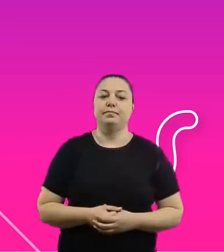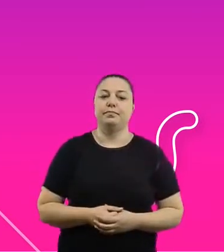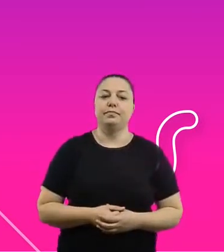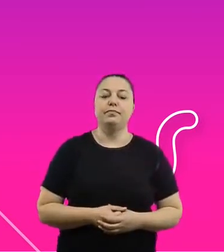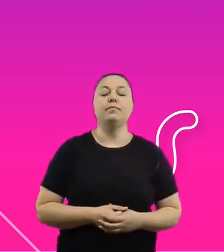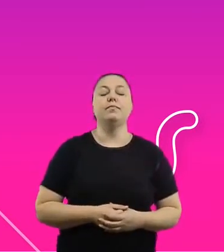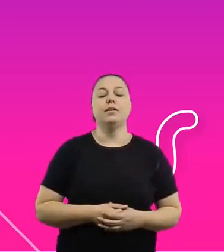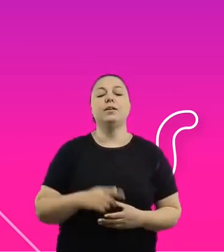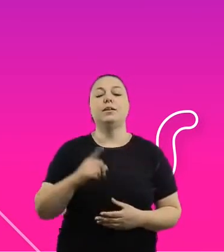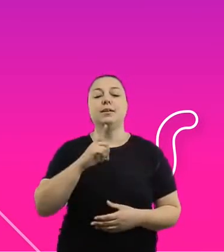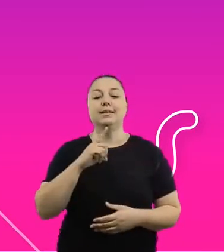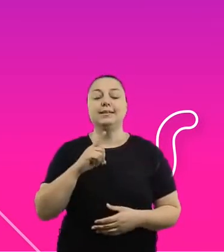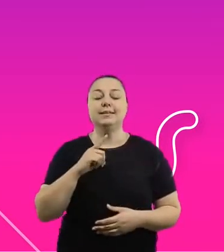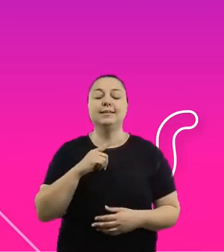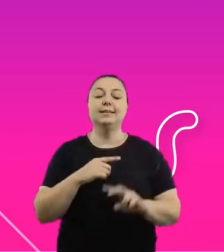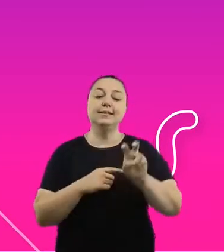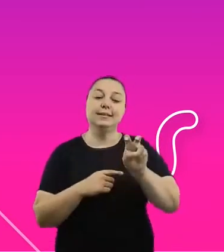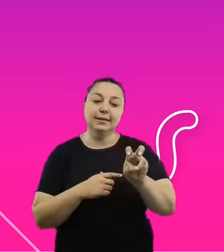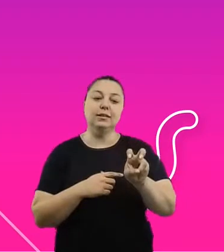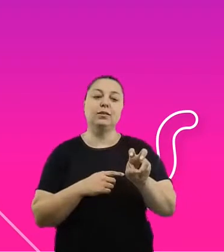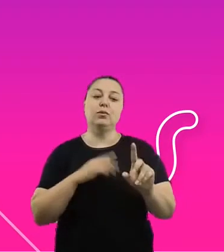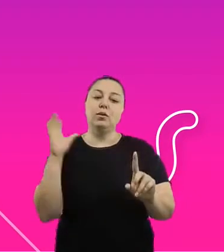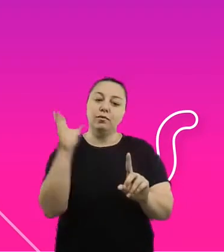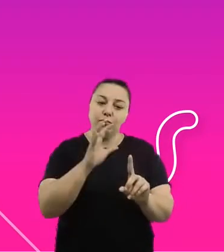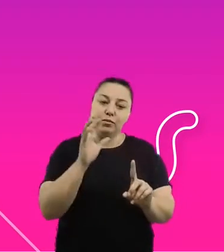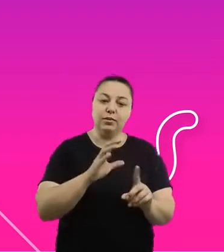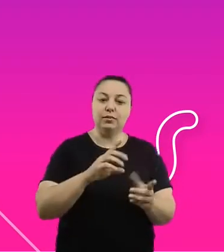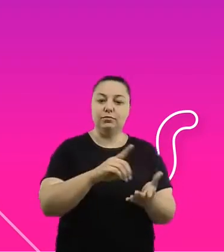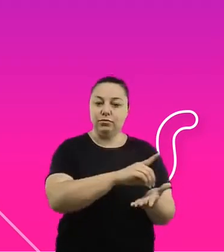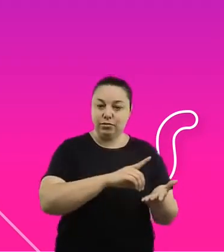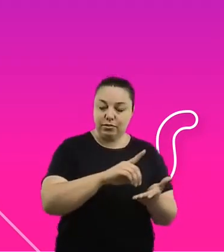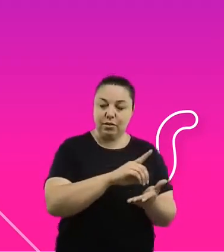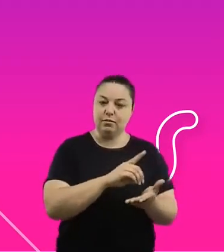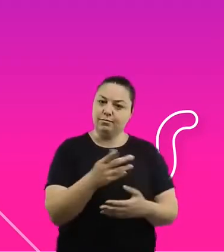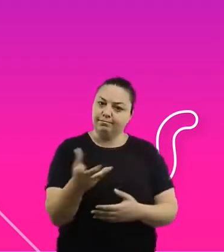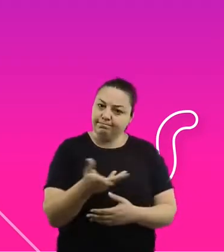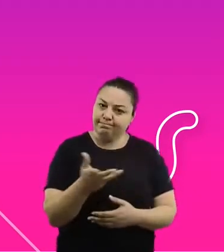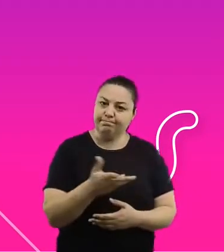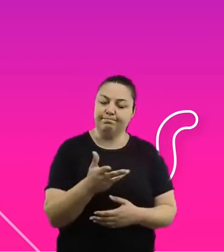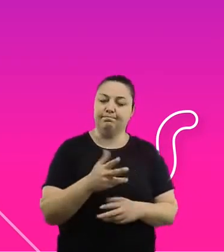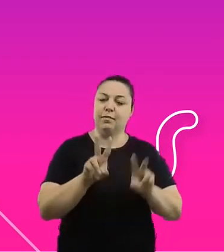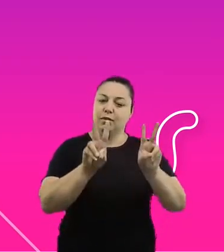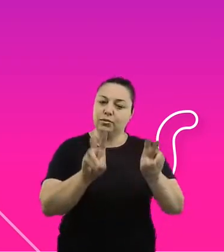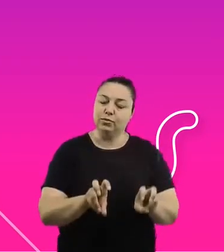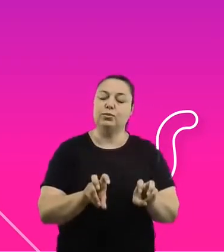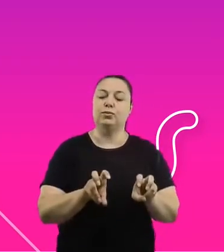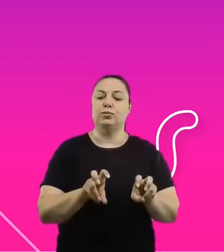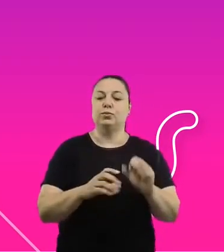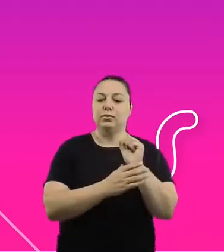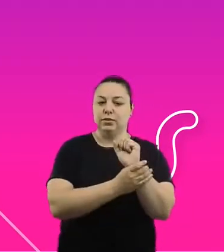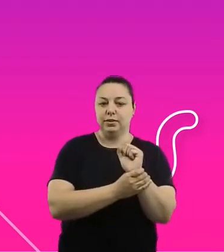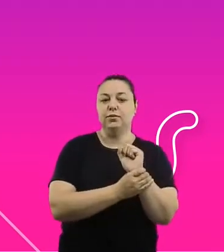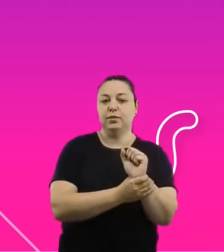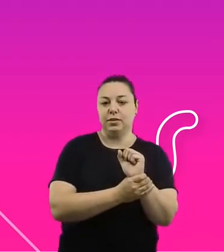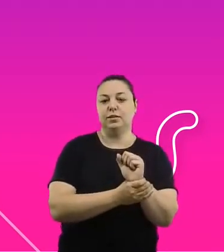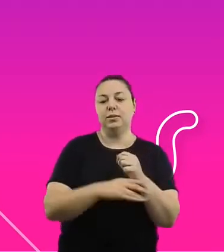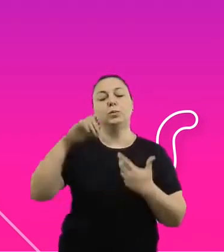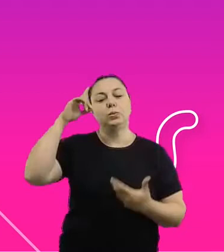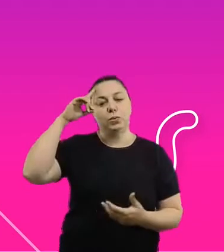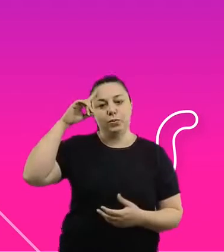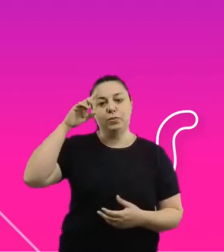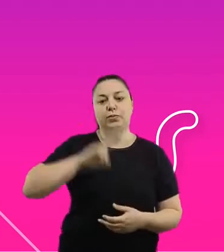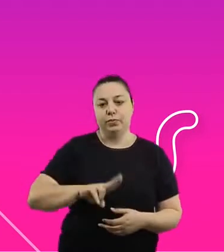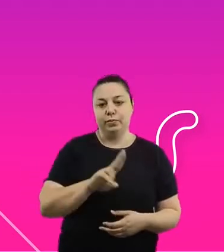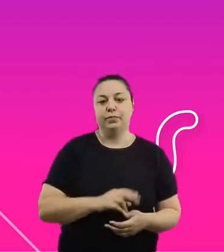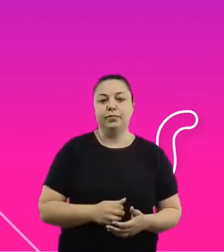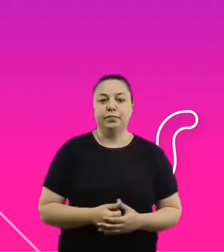estão acelerando a importância do tema segurança como algo do dia a dia, né? Então, por exemplo,